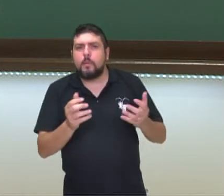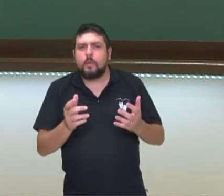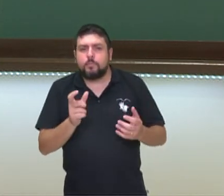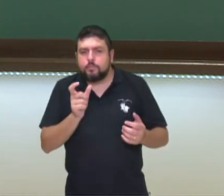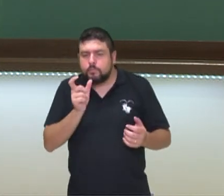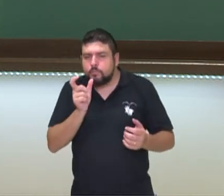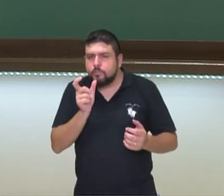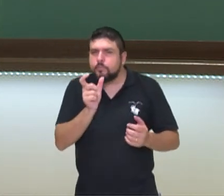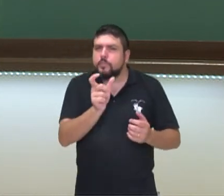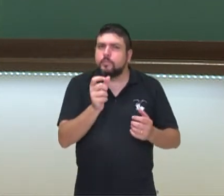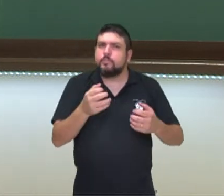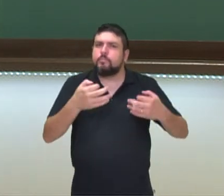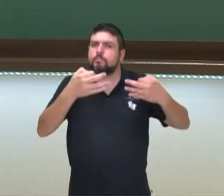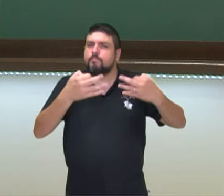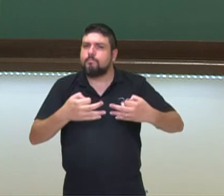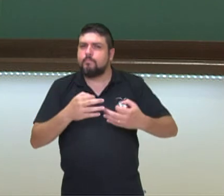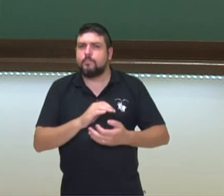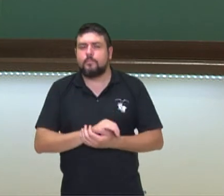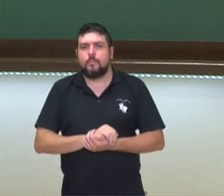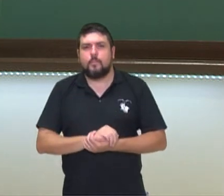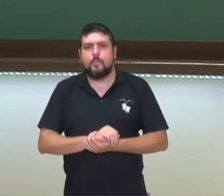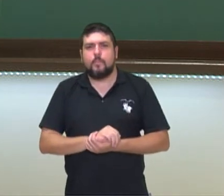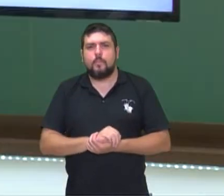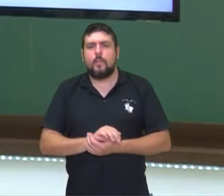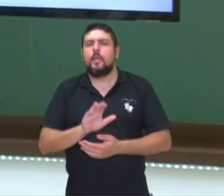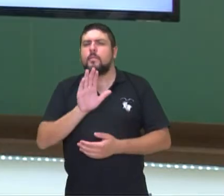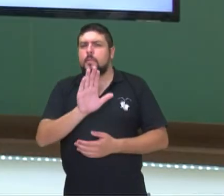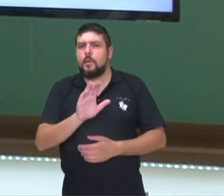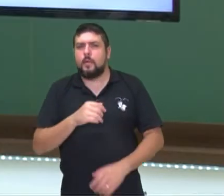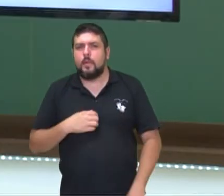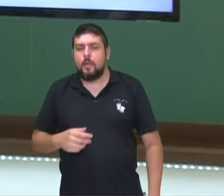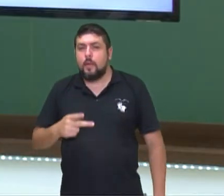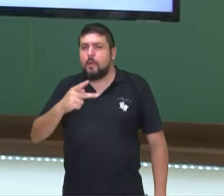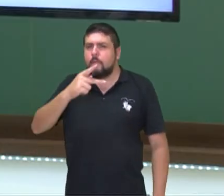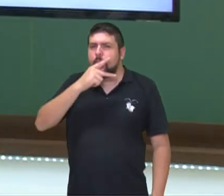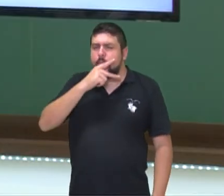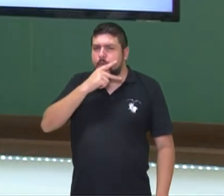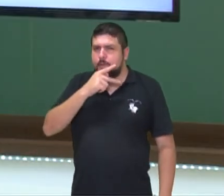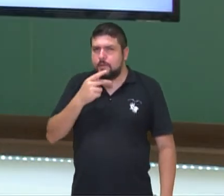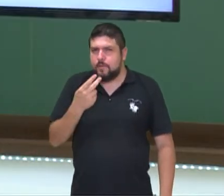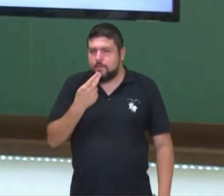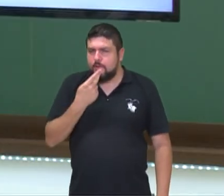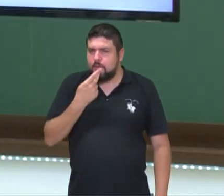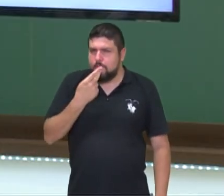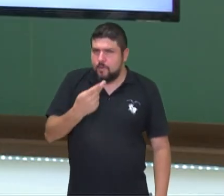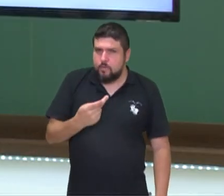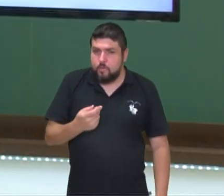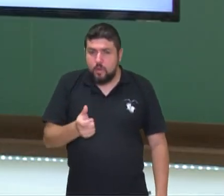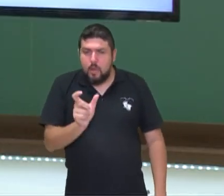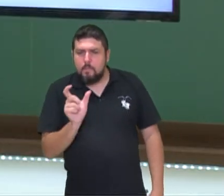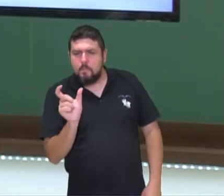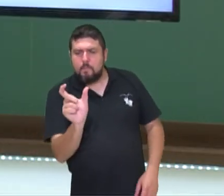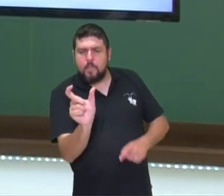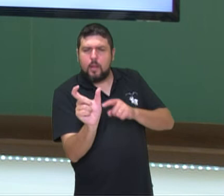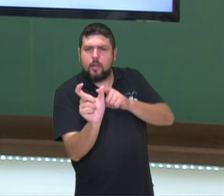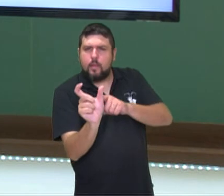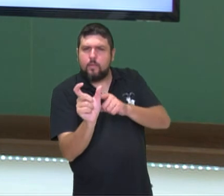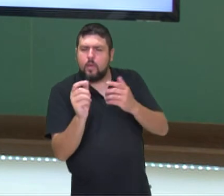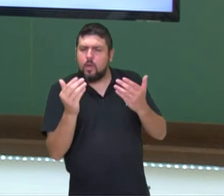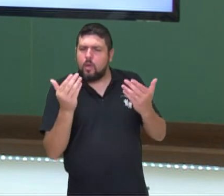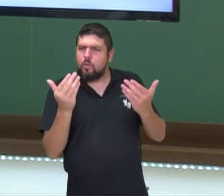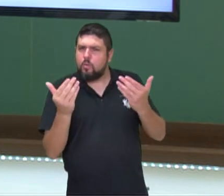intenção. Exercício pra gente. O filósofo grego Platão definia a palavra como